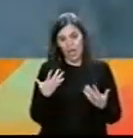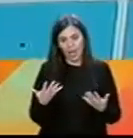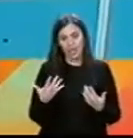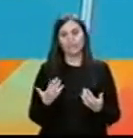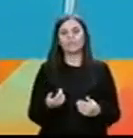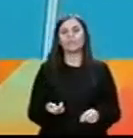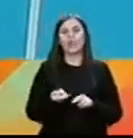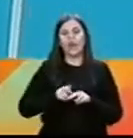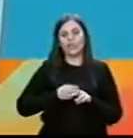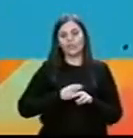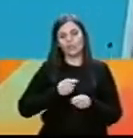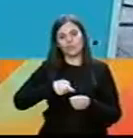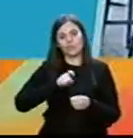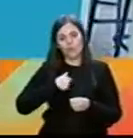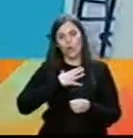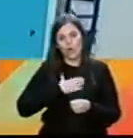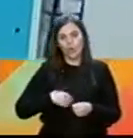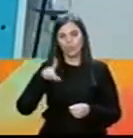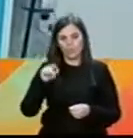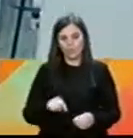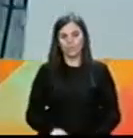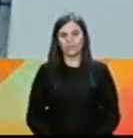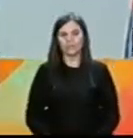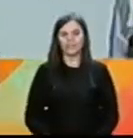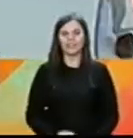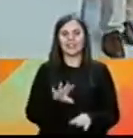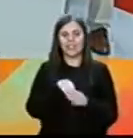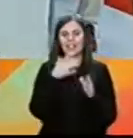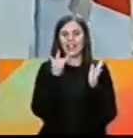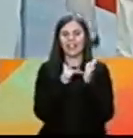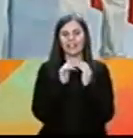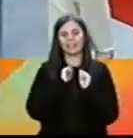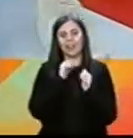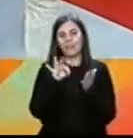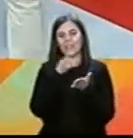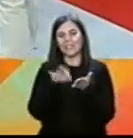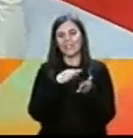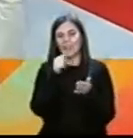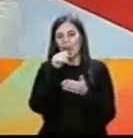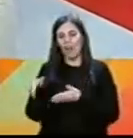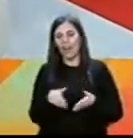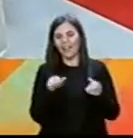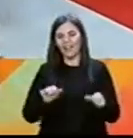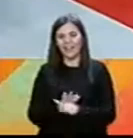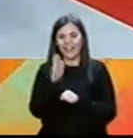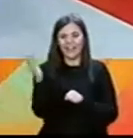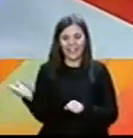Sim, sim, conserva. É como gosto mais. Não gosta, portanto, não é? Do meu livro de petiscos do Rio e do Mar. Que bela salada de atum.